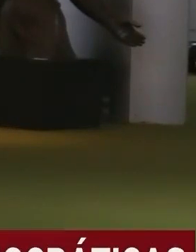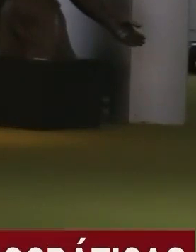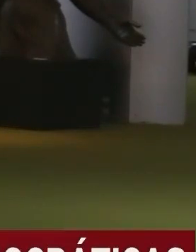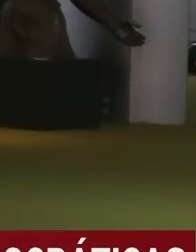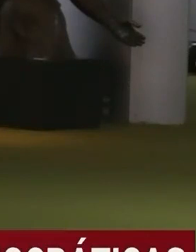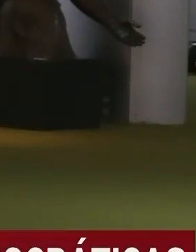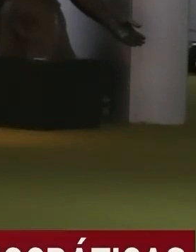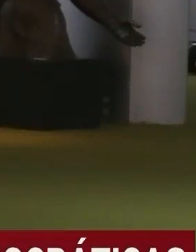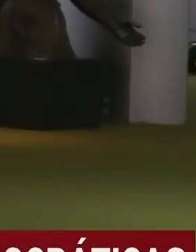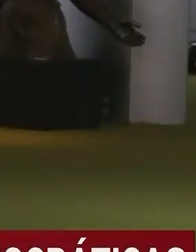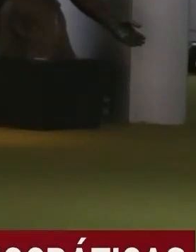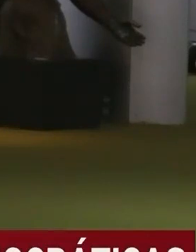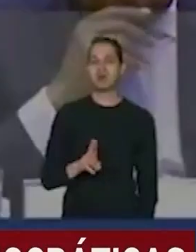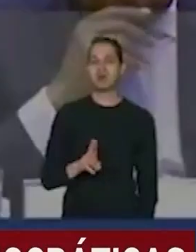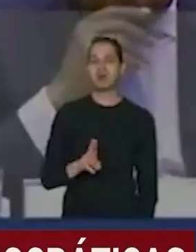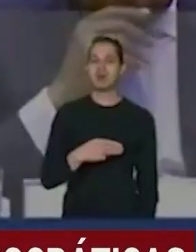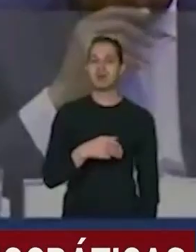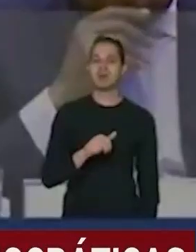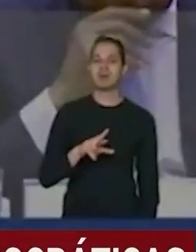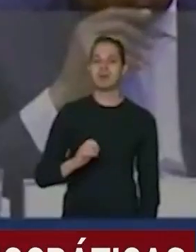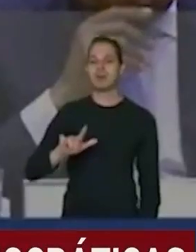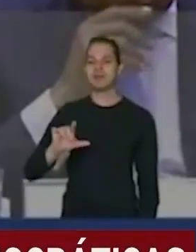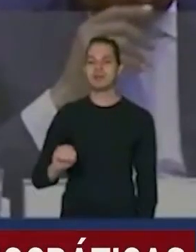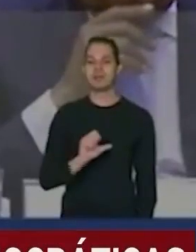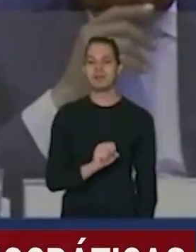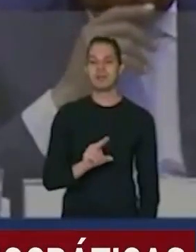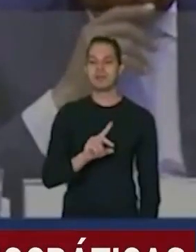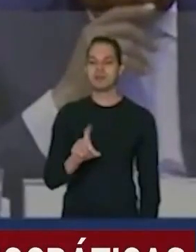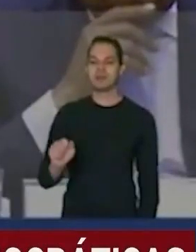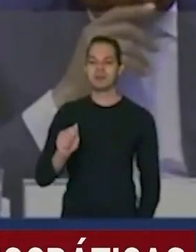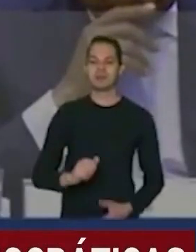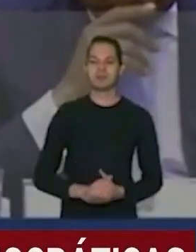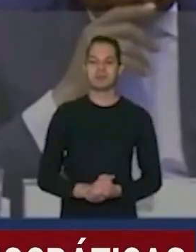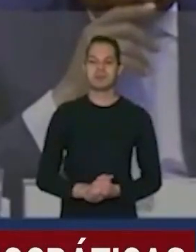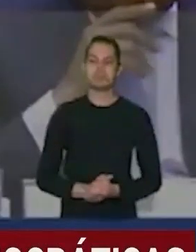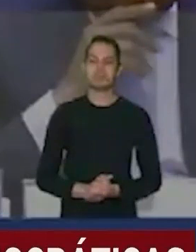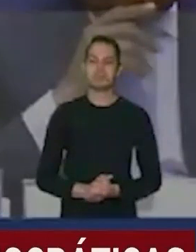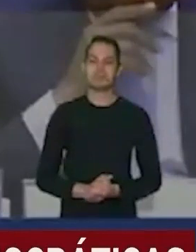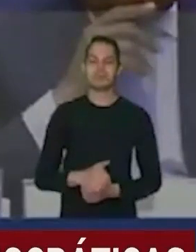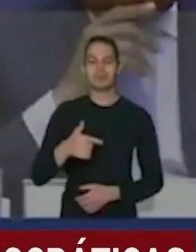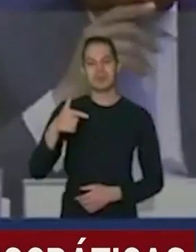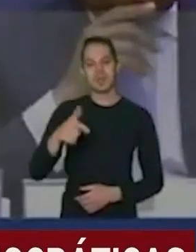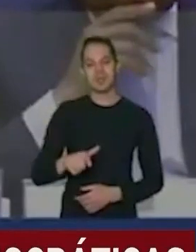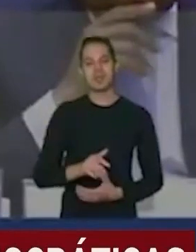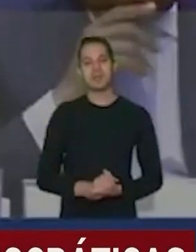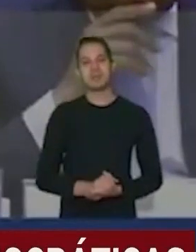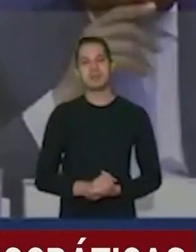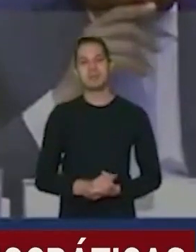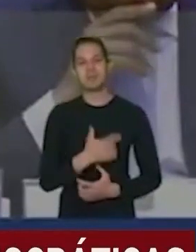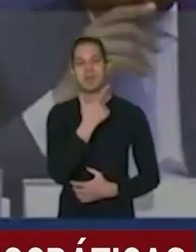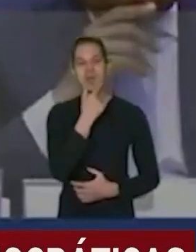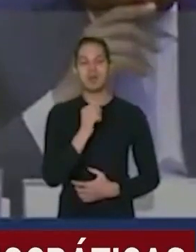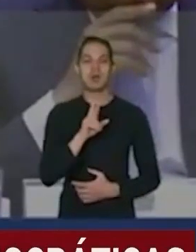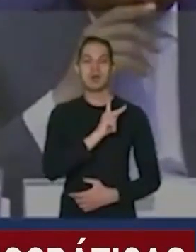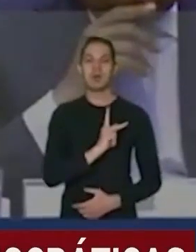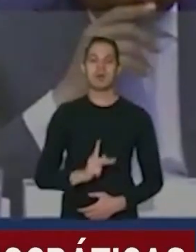municipalistas, atendem aos critérios ali dos municípios, que os parlamentares que demandam para os municípios. Disse inclusive o seguinte,